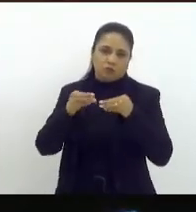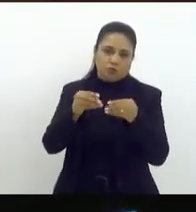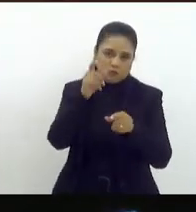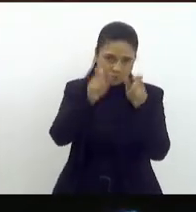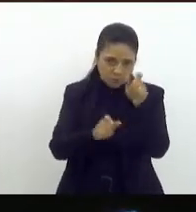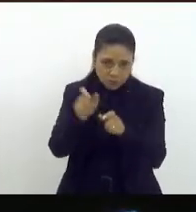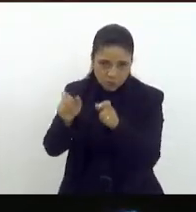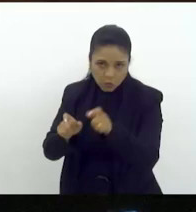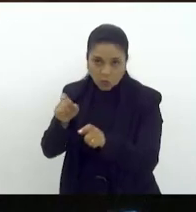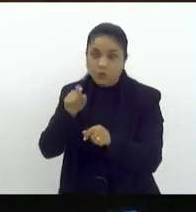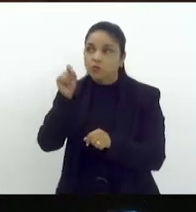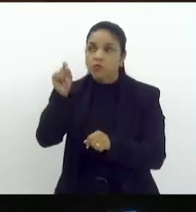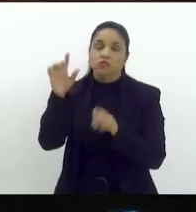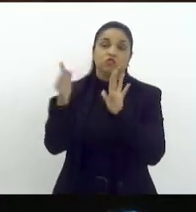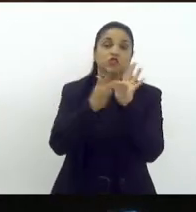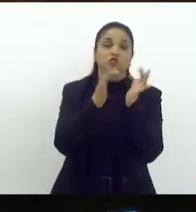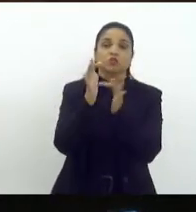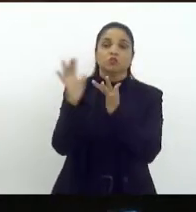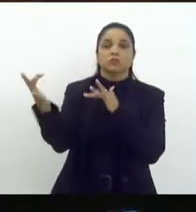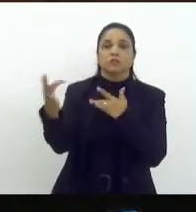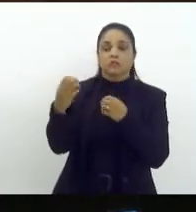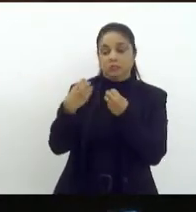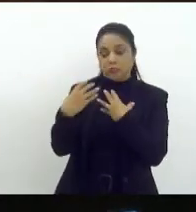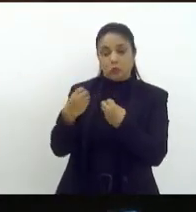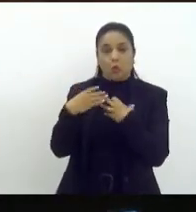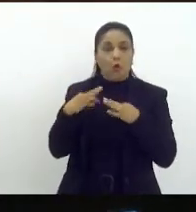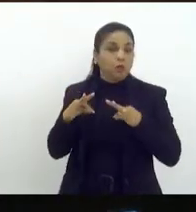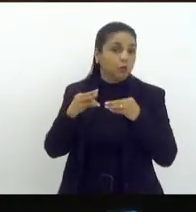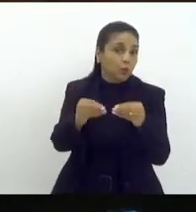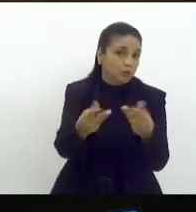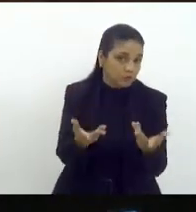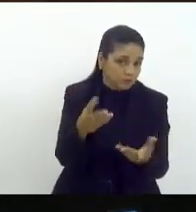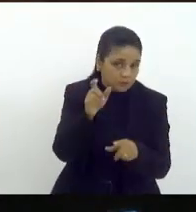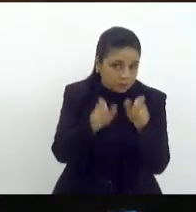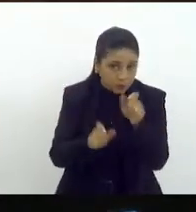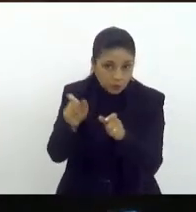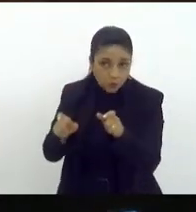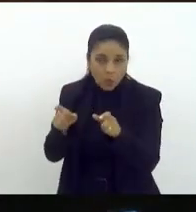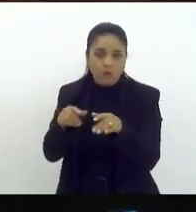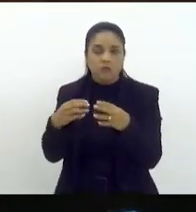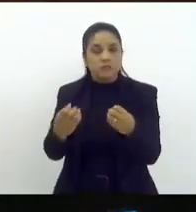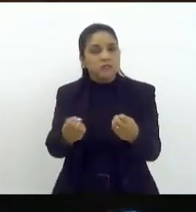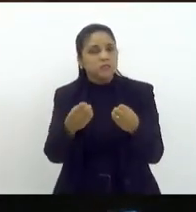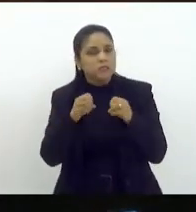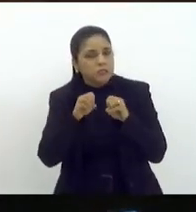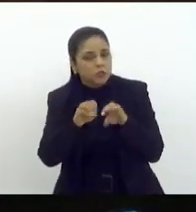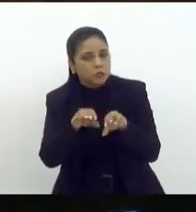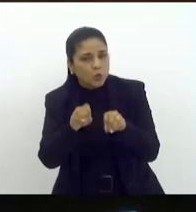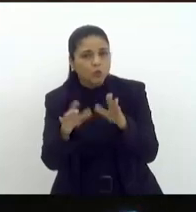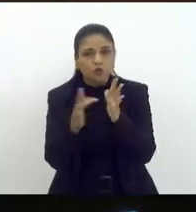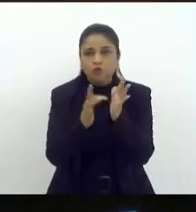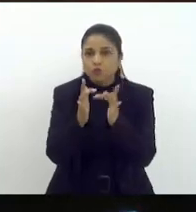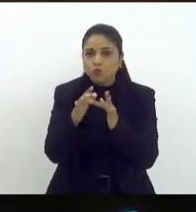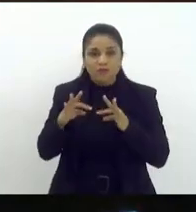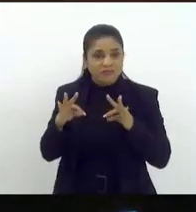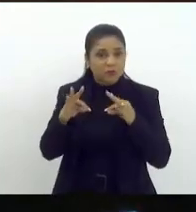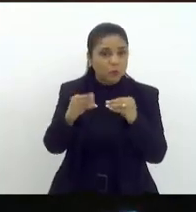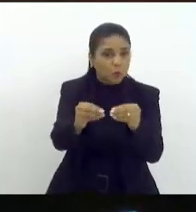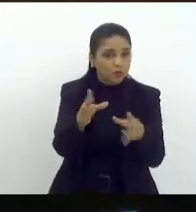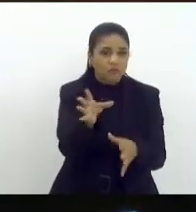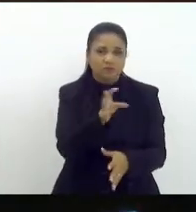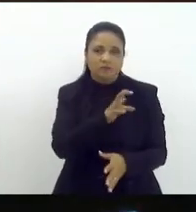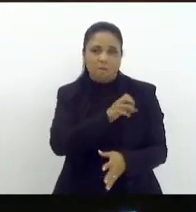nos ensinou enquanto esteve aqui na terra Jesus nos ensinou amar a todos os instritamente independente